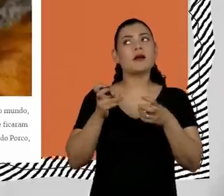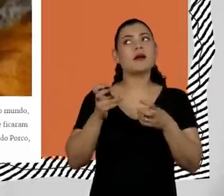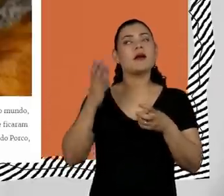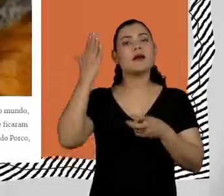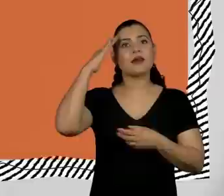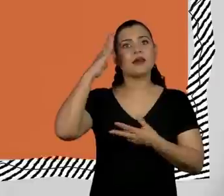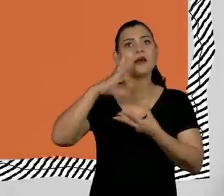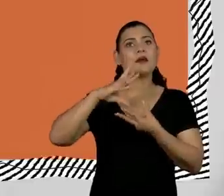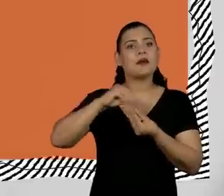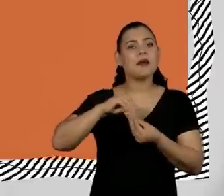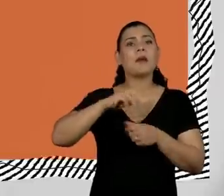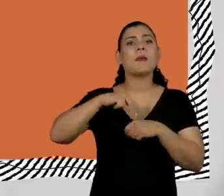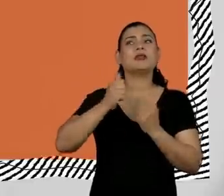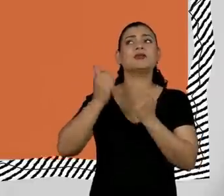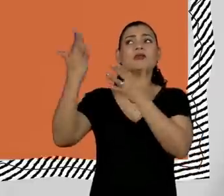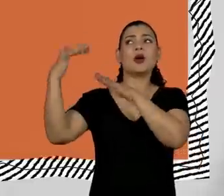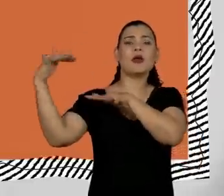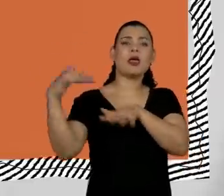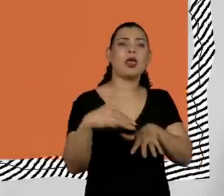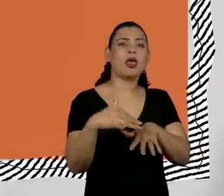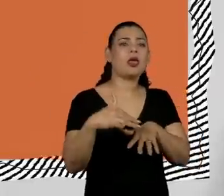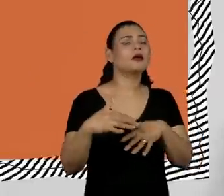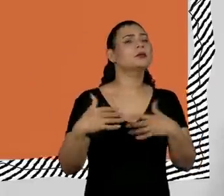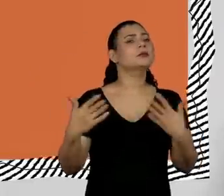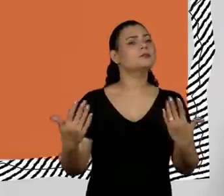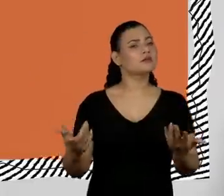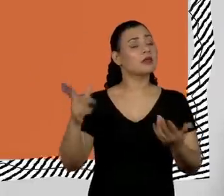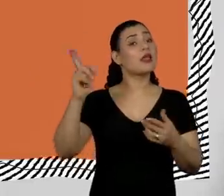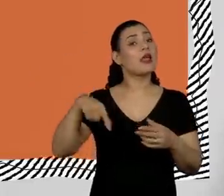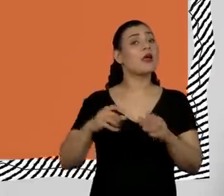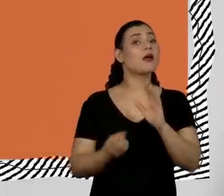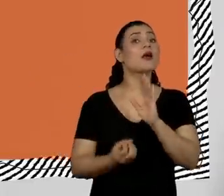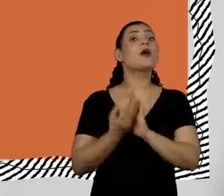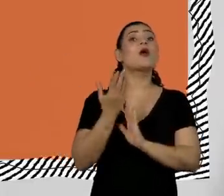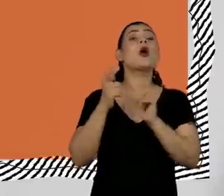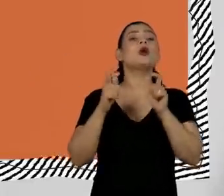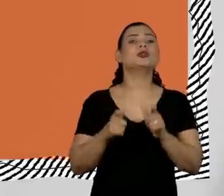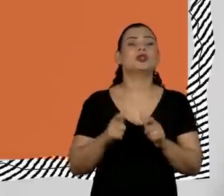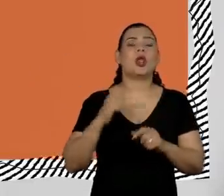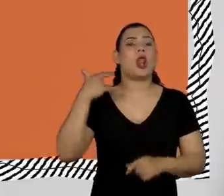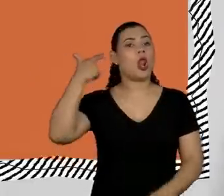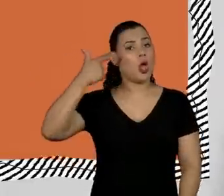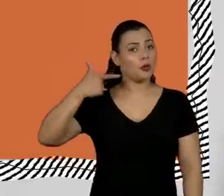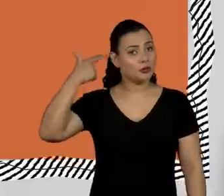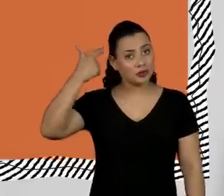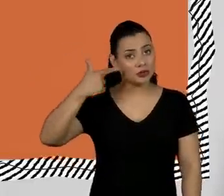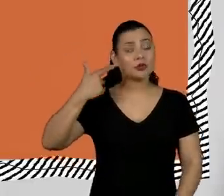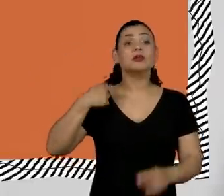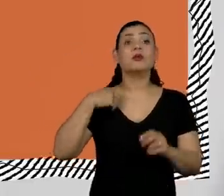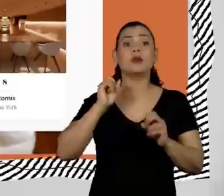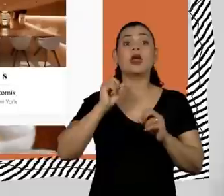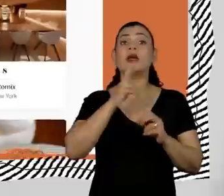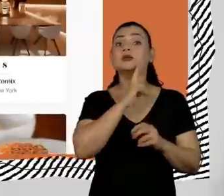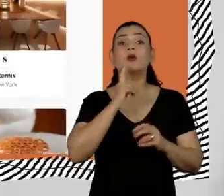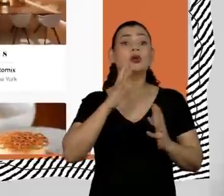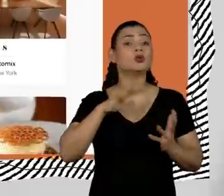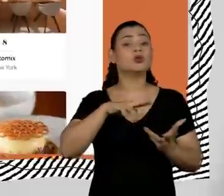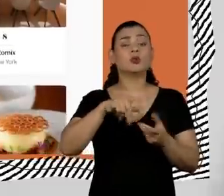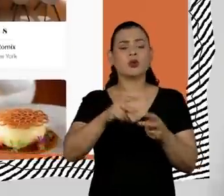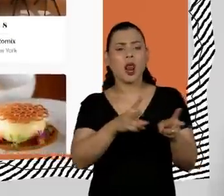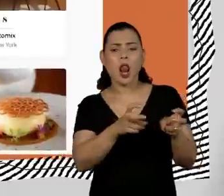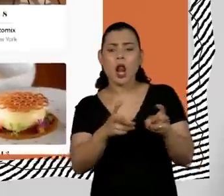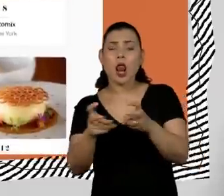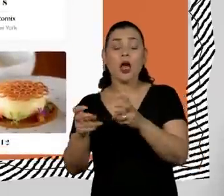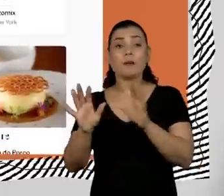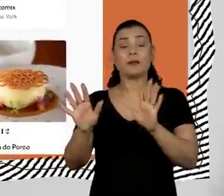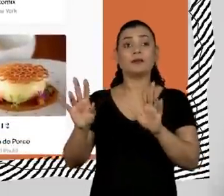internacional essa lista essa lista ela nasce em Londres e ela olha para todos os restaurantes do mundo e de repente